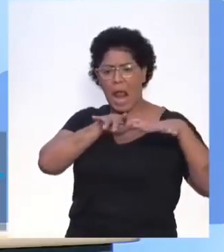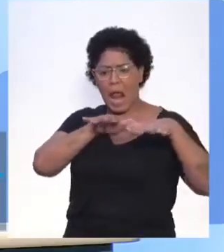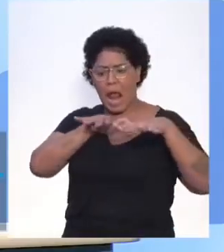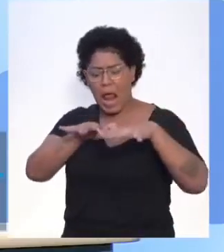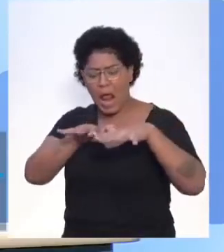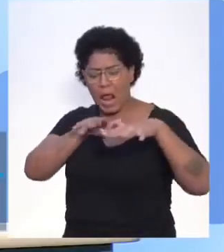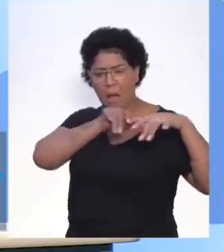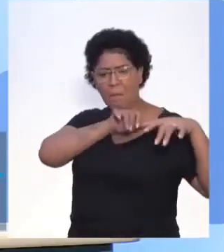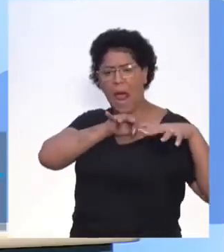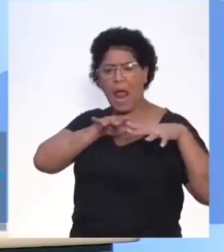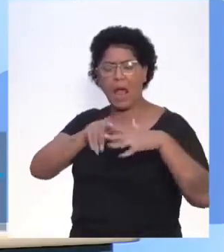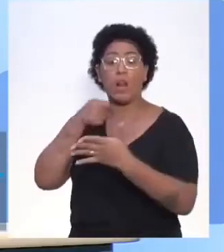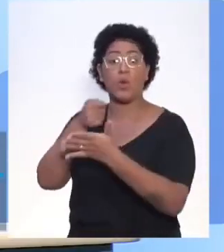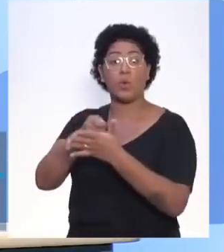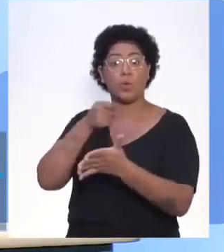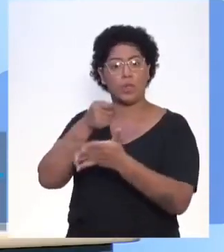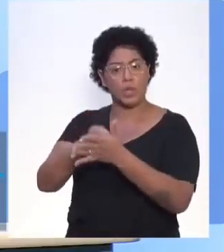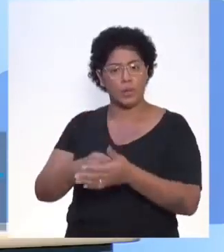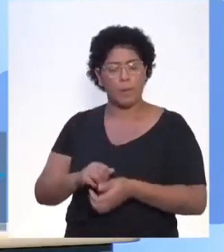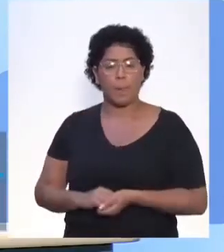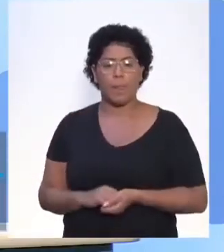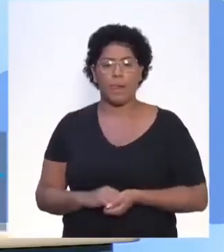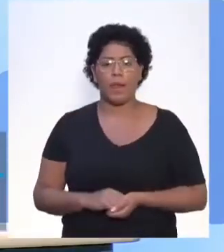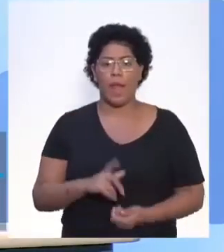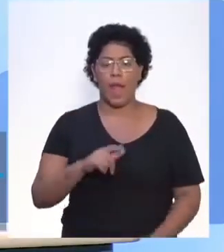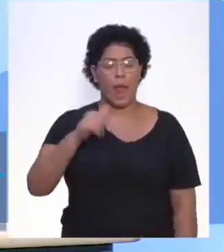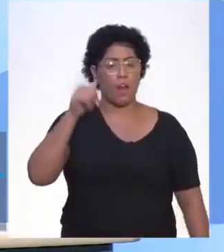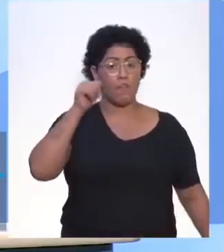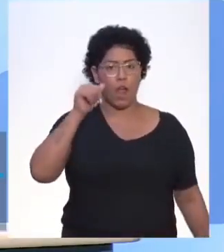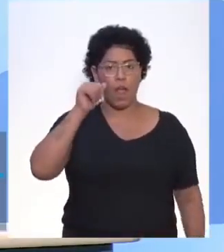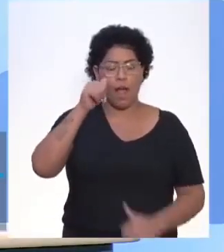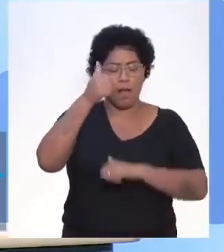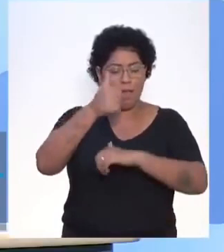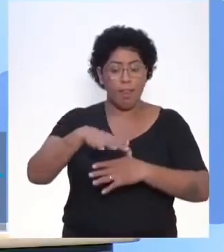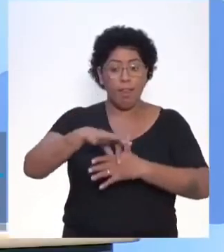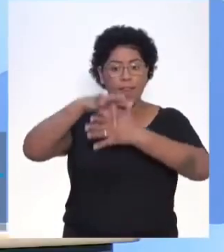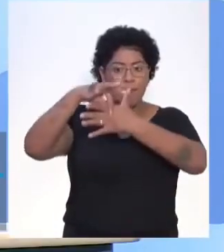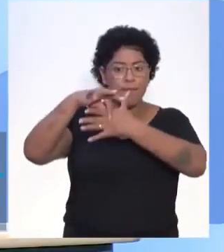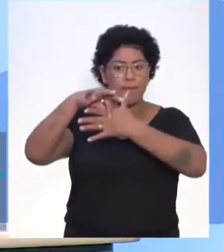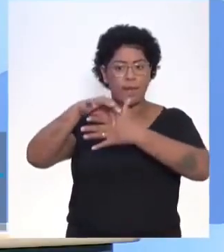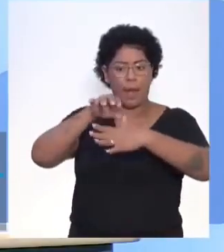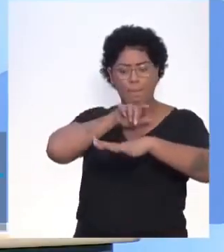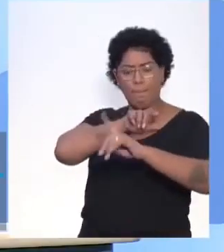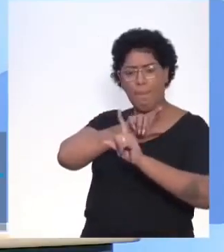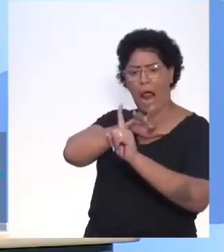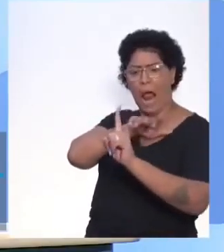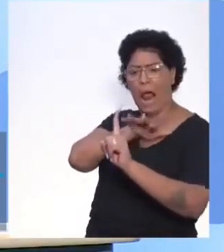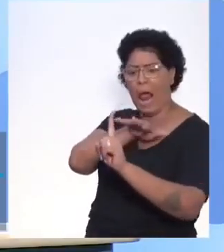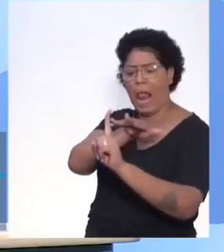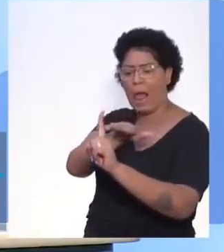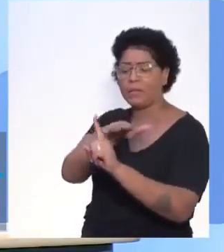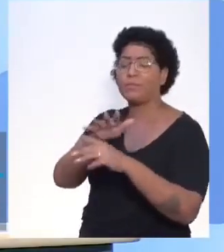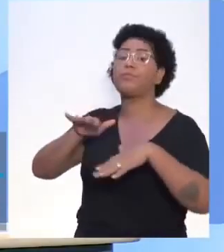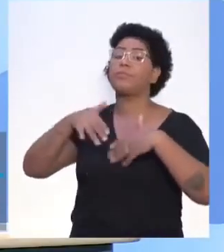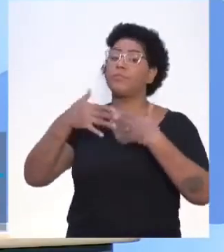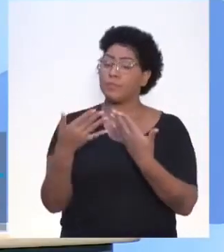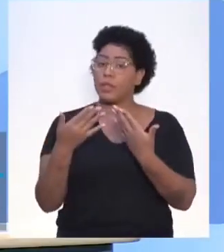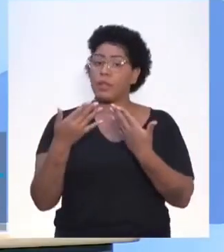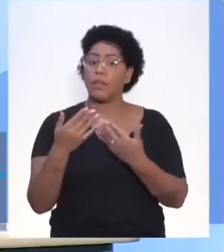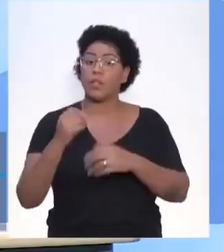Axante, que a gente vai ver daqui a pouco. Ela foi a grande líder desta rebelião. Falando em resistência,